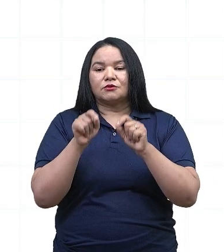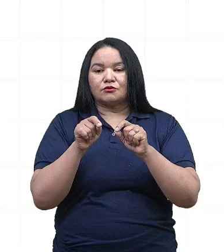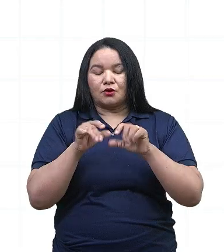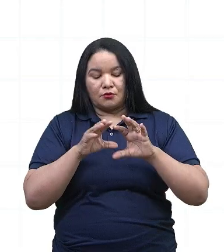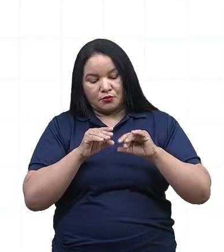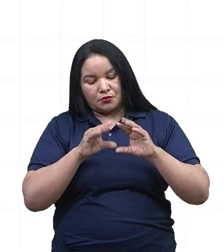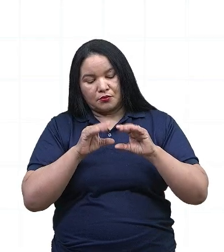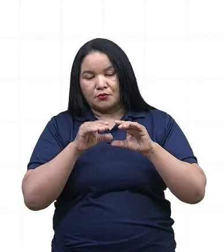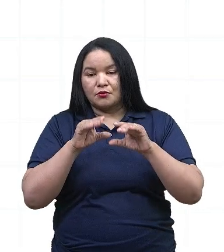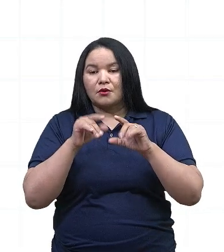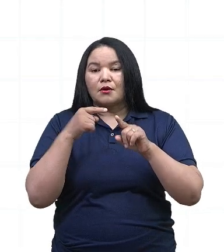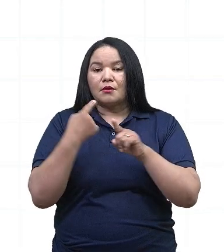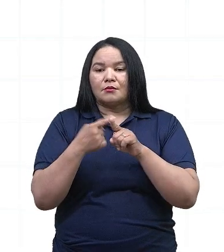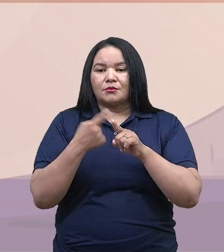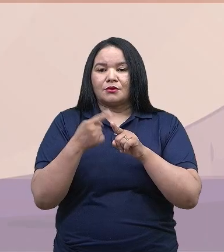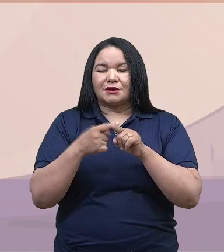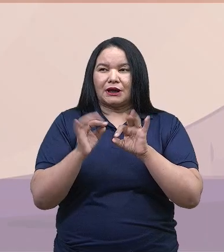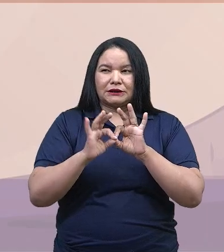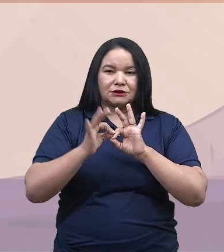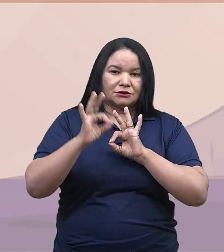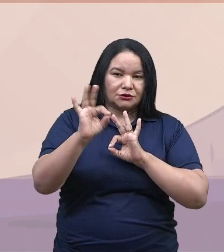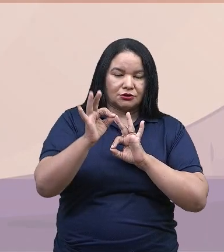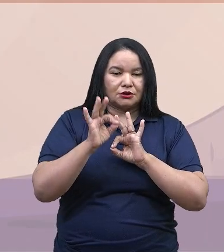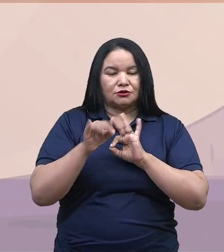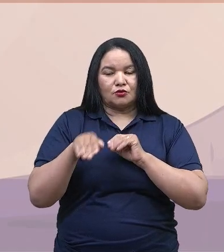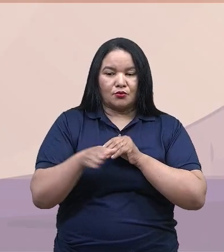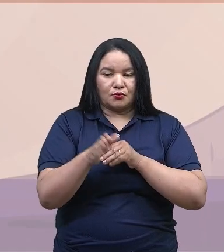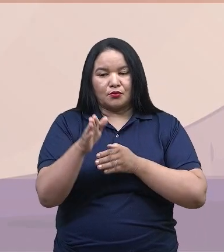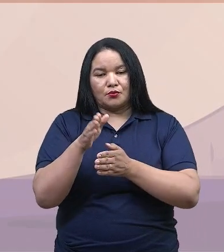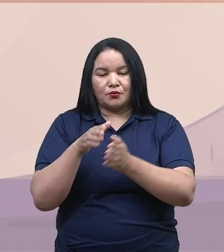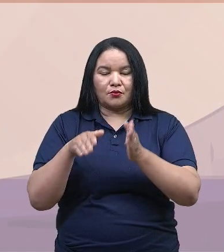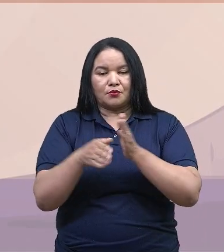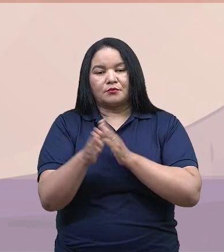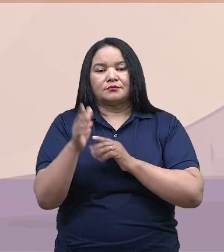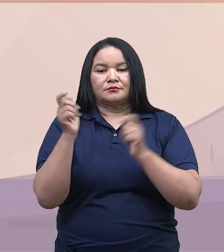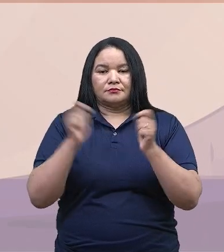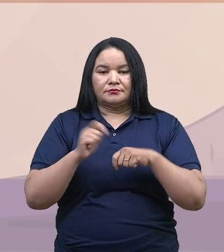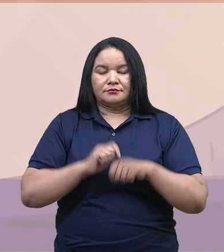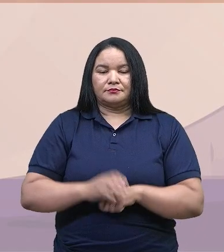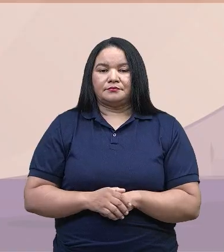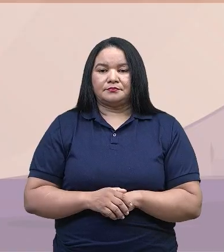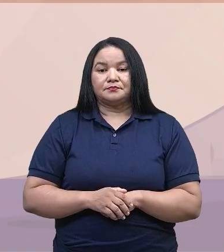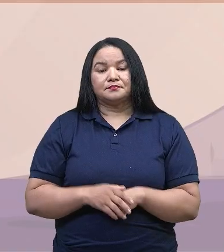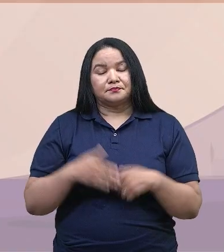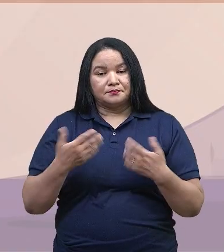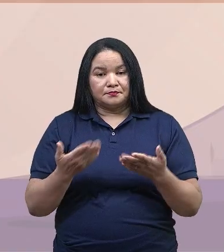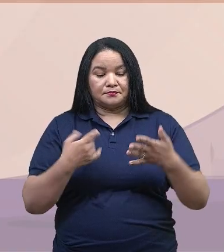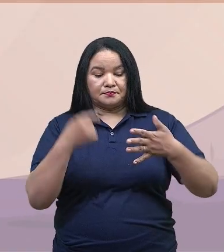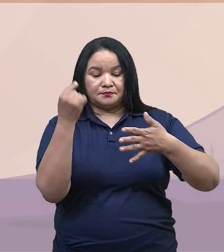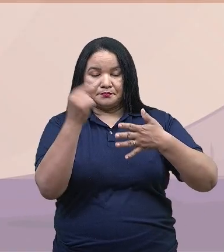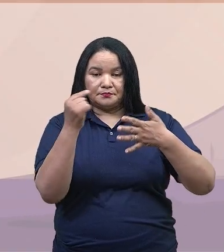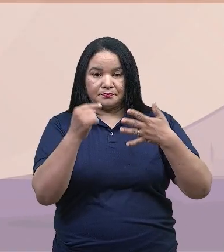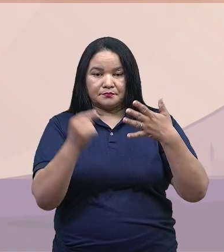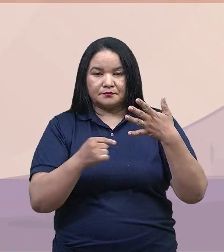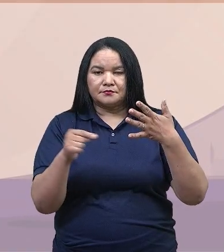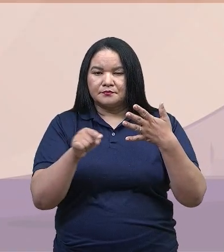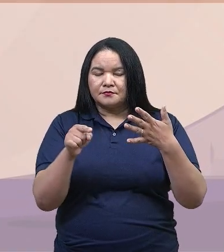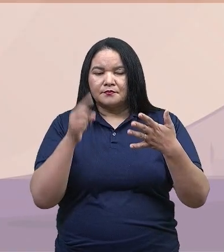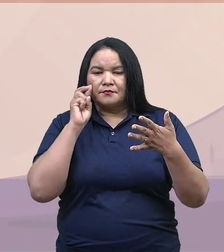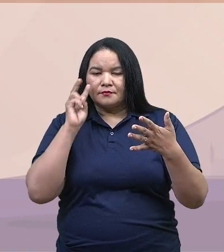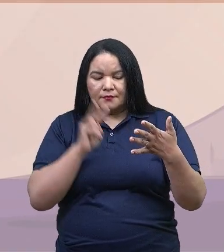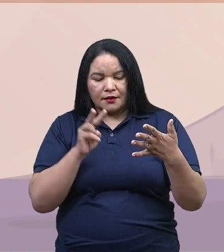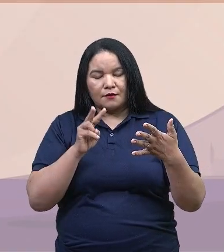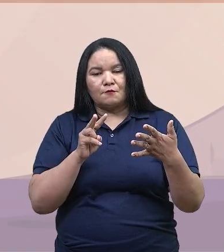percorrer grandes distâncias. Perfeito? Até aqui a gente viu essas modalidades, você olha ali todas